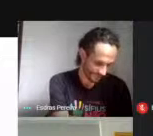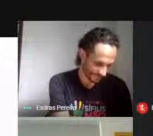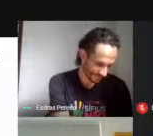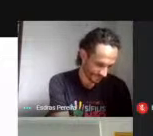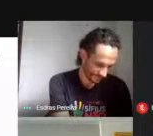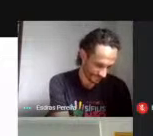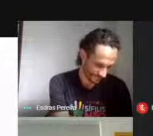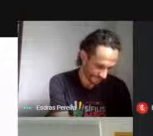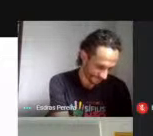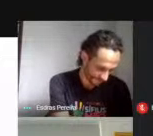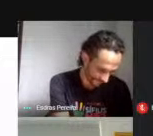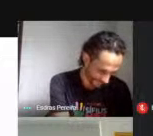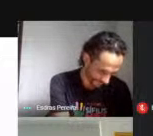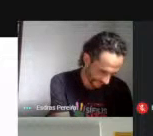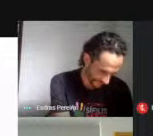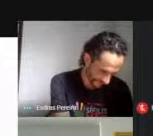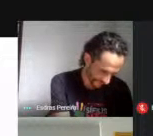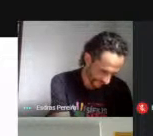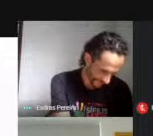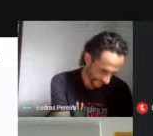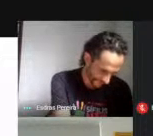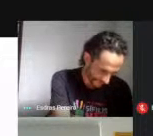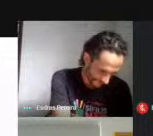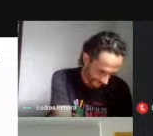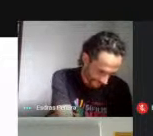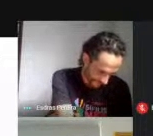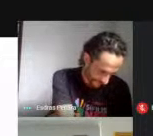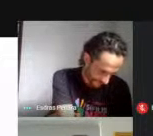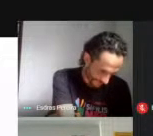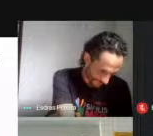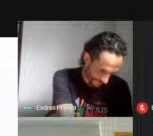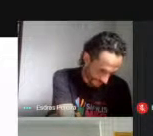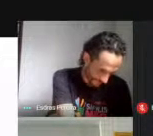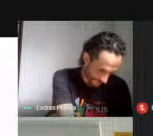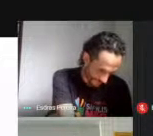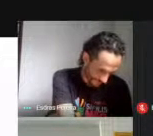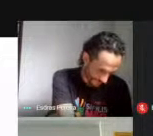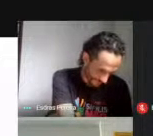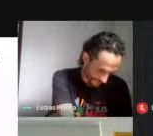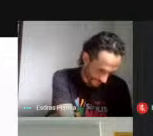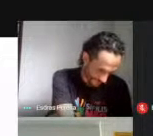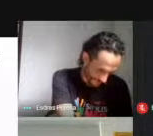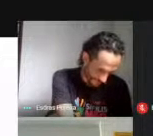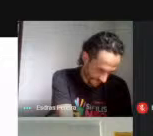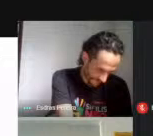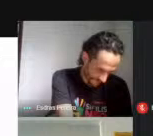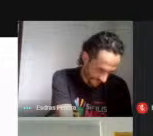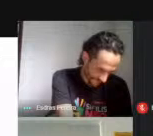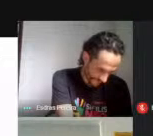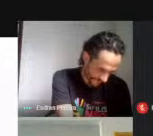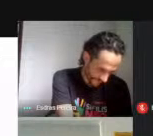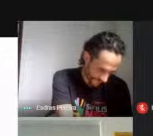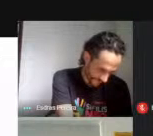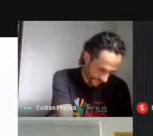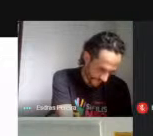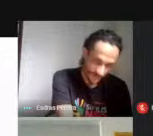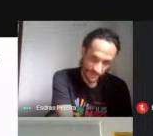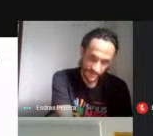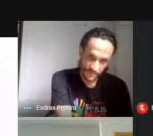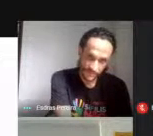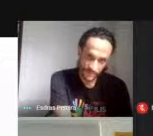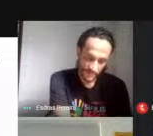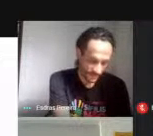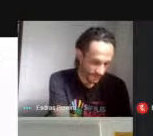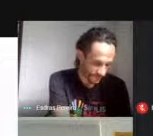justifica, ou melhor, serve como uma grande reflexão Por que ainda sífilis é um desafio?